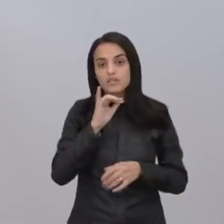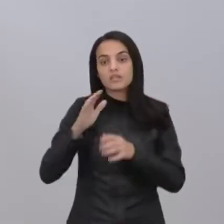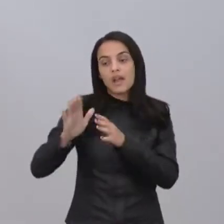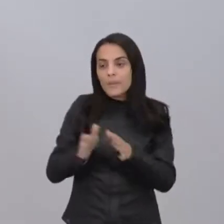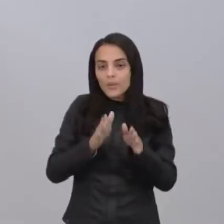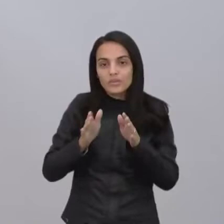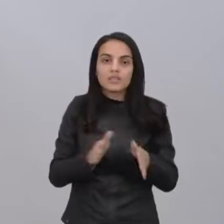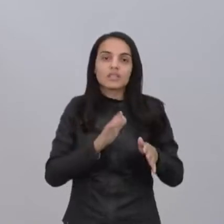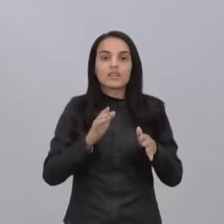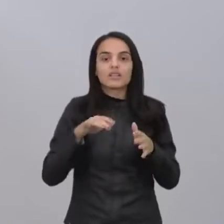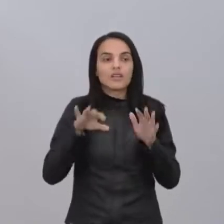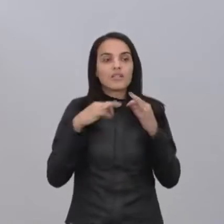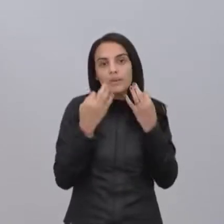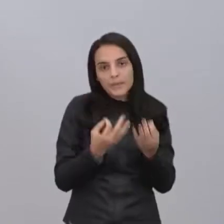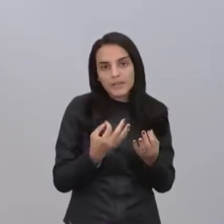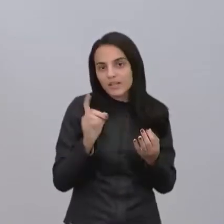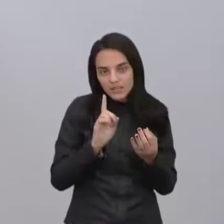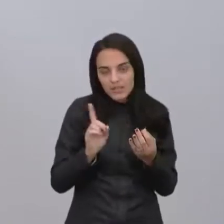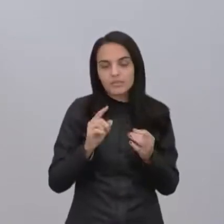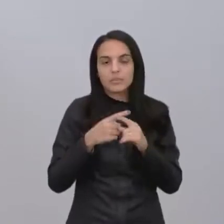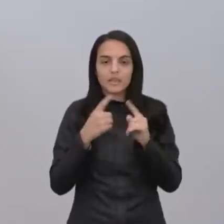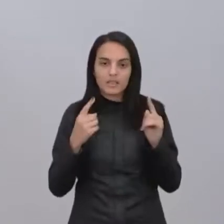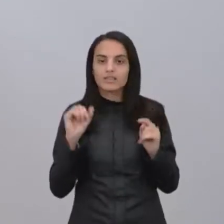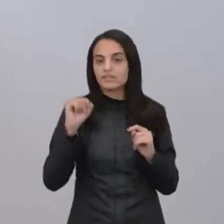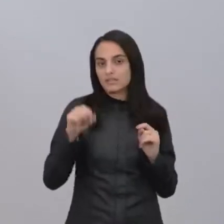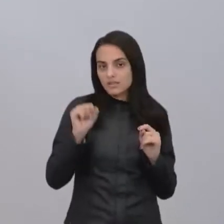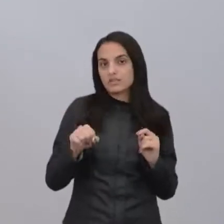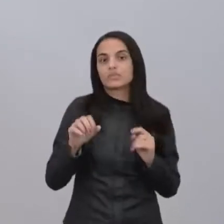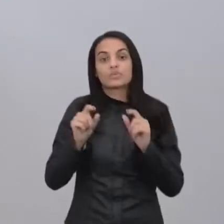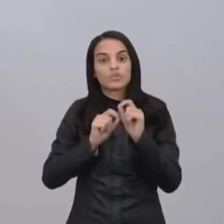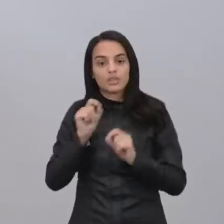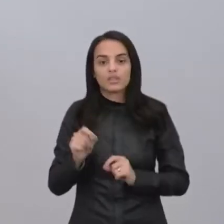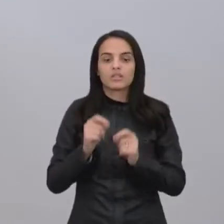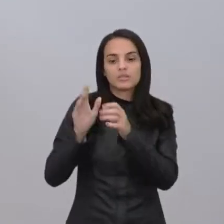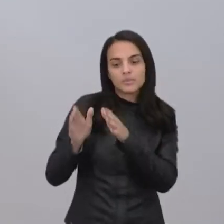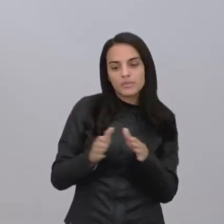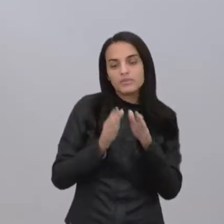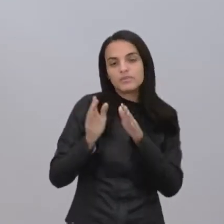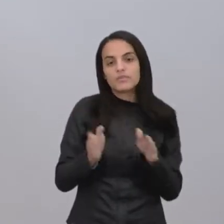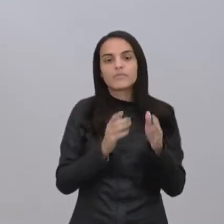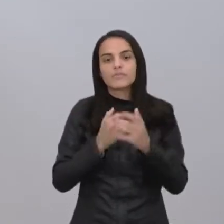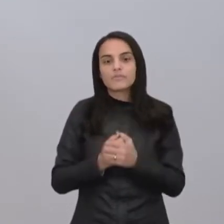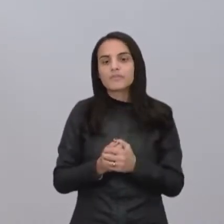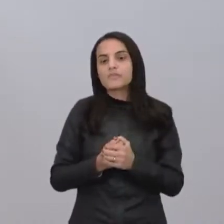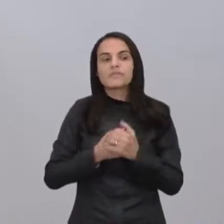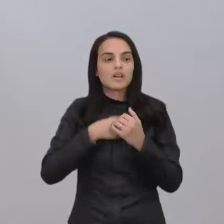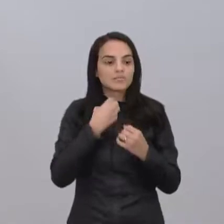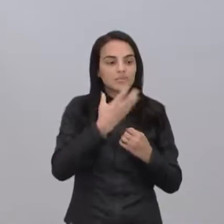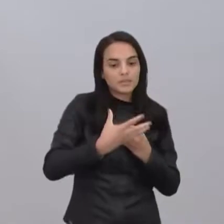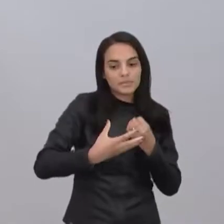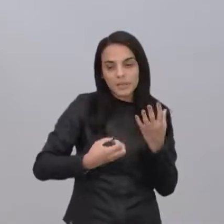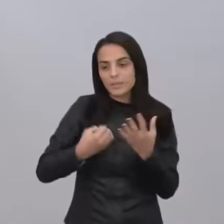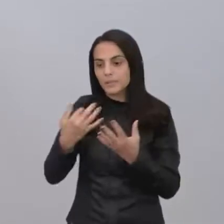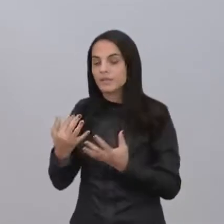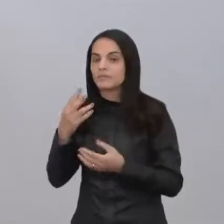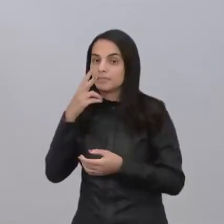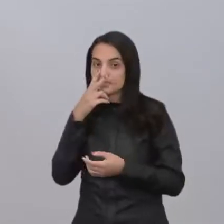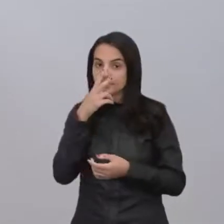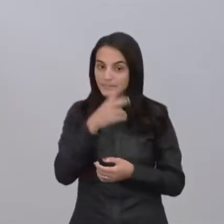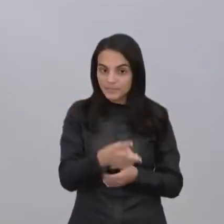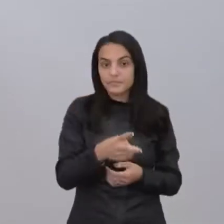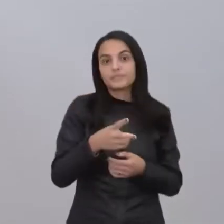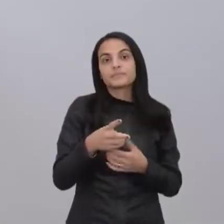produção familiar, mas sim daquela produção que é para distribuição em massa, né,